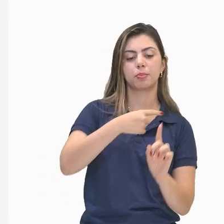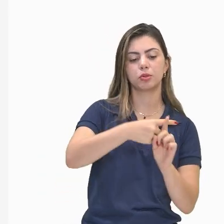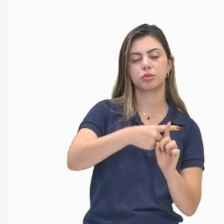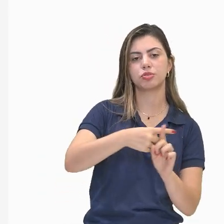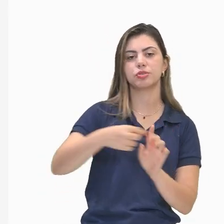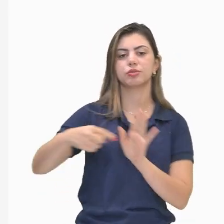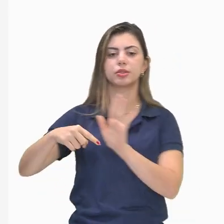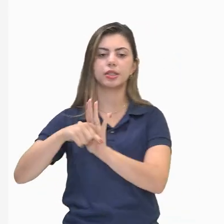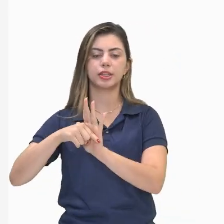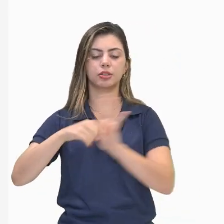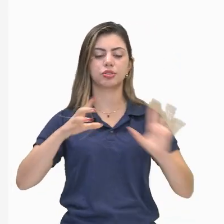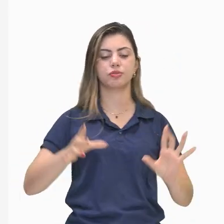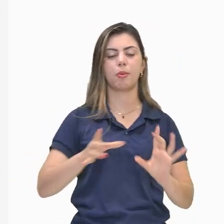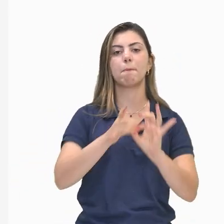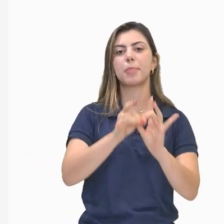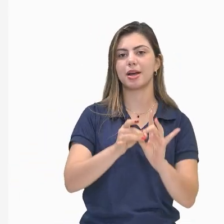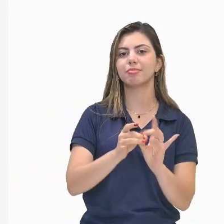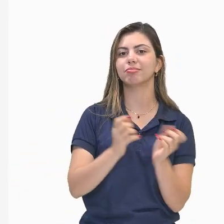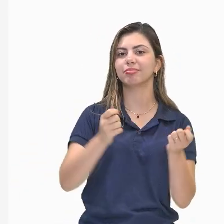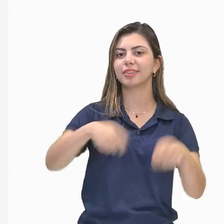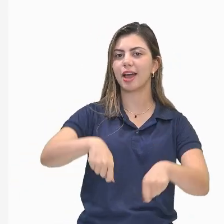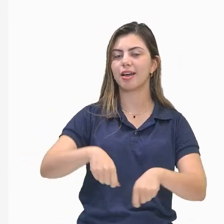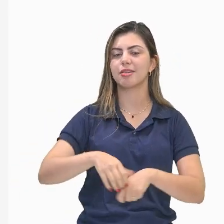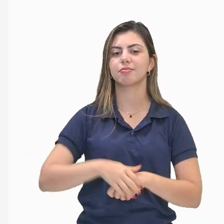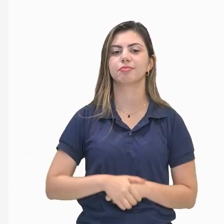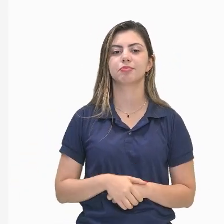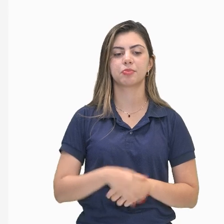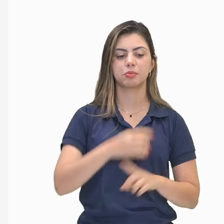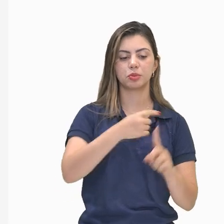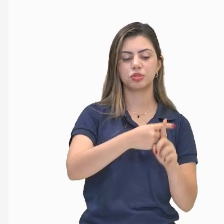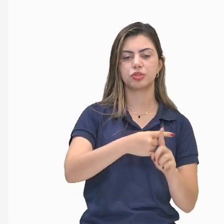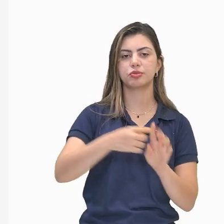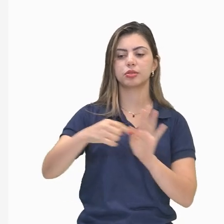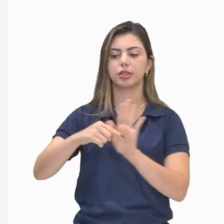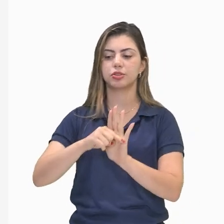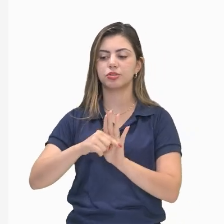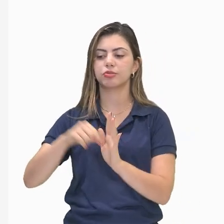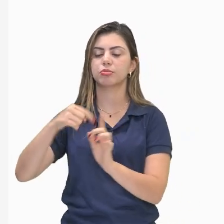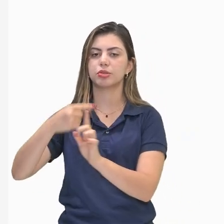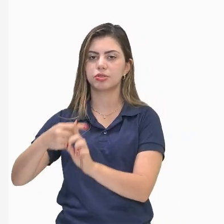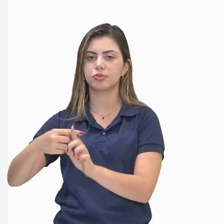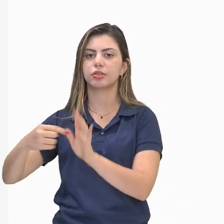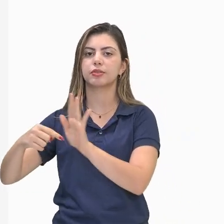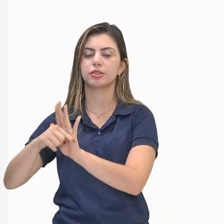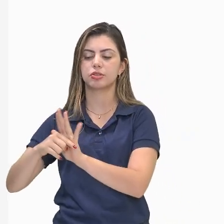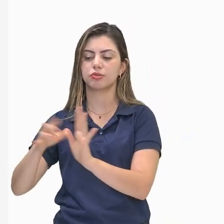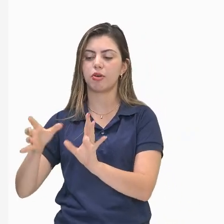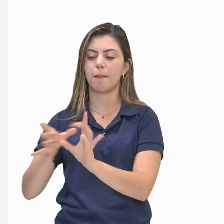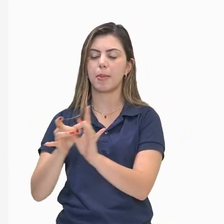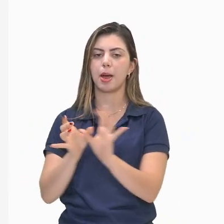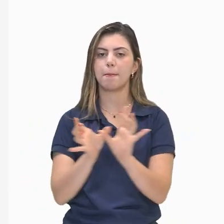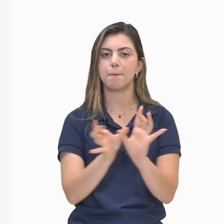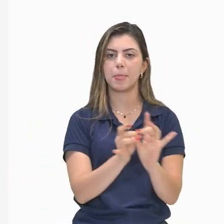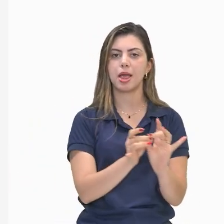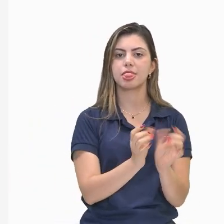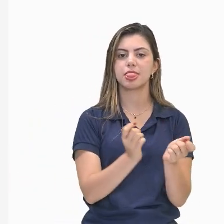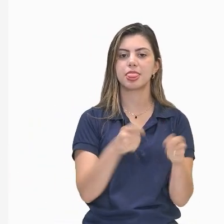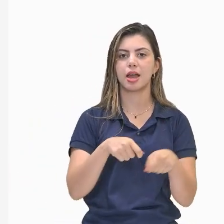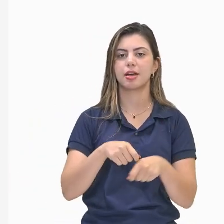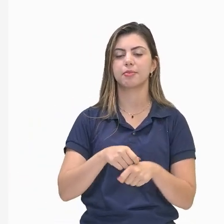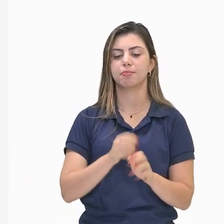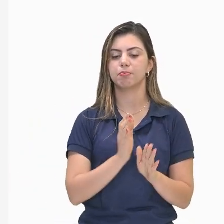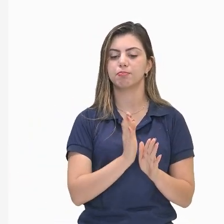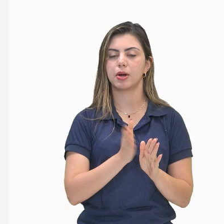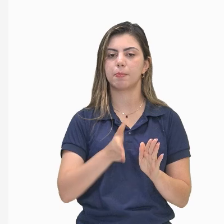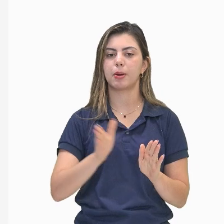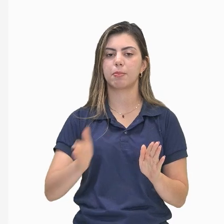polo negativo do próximo capacitor. E aí as características dessa ligação, da ligação em série, nós vamos